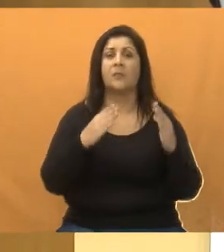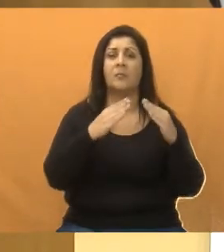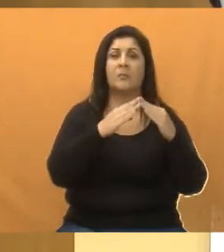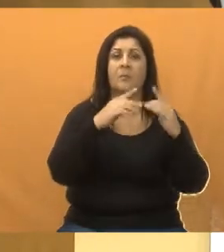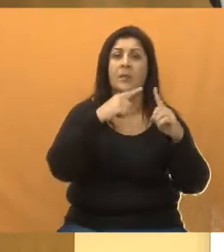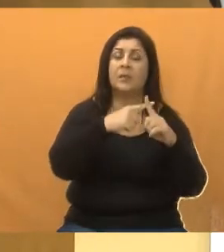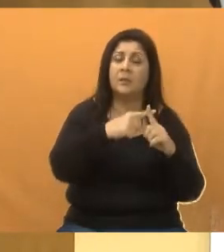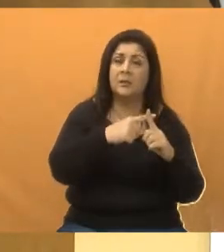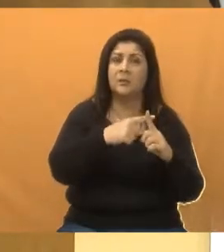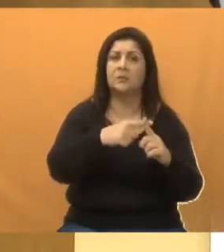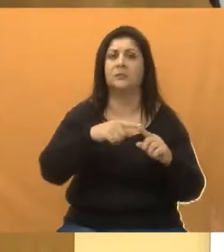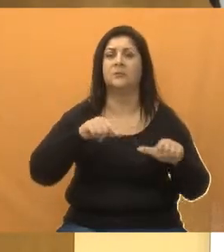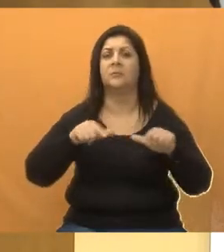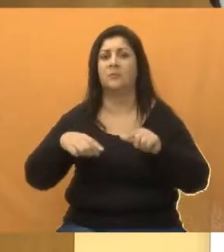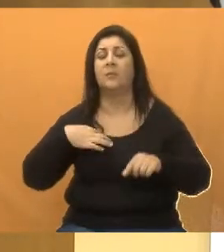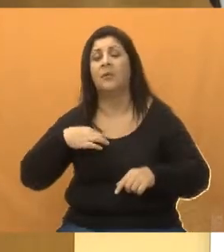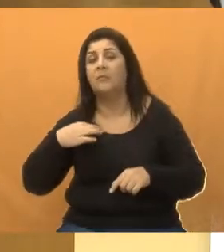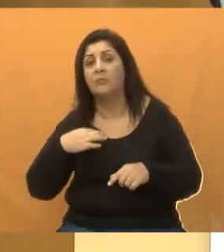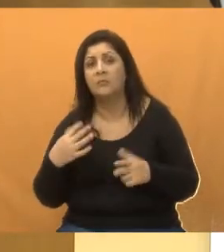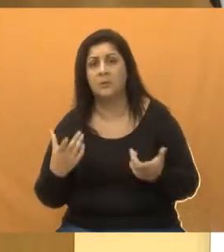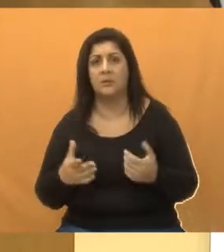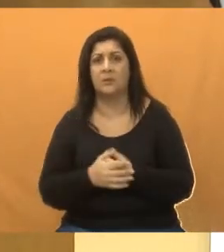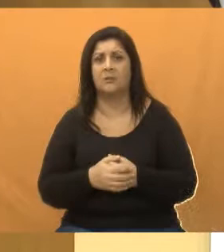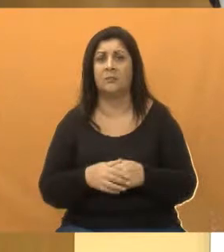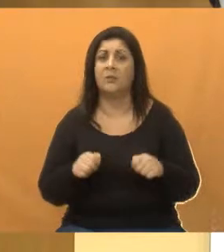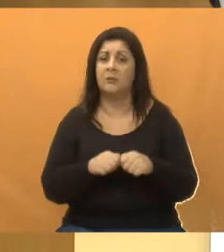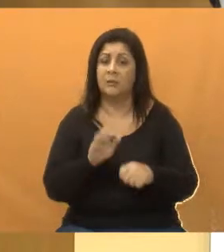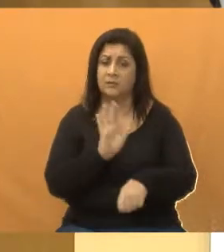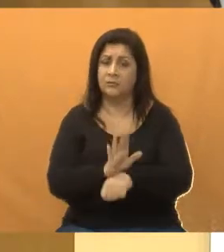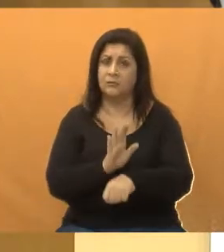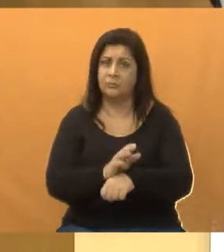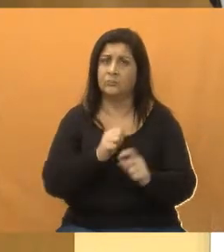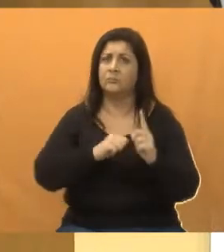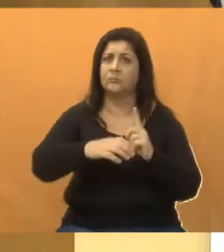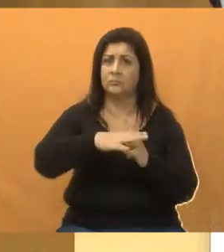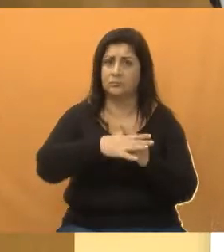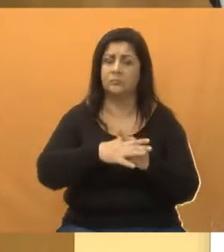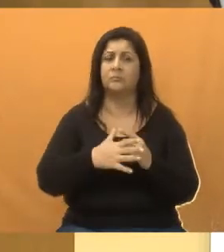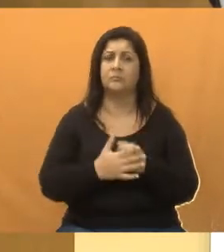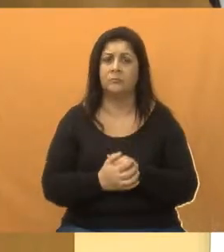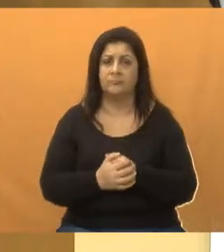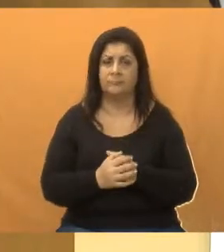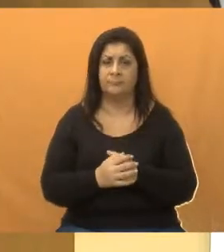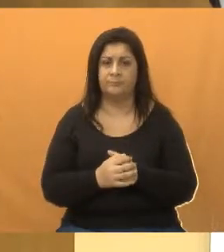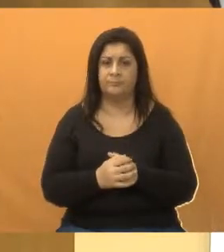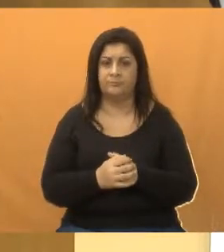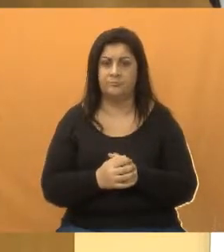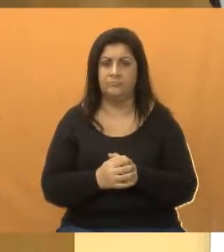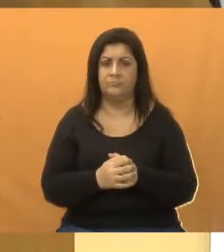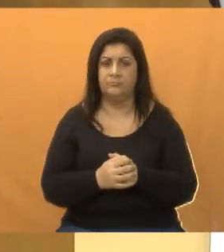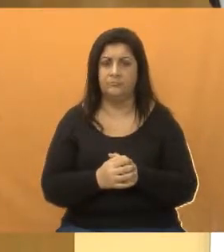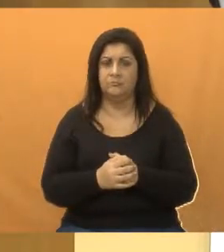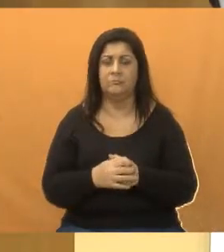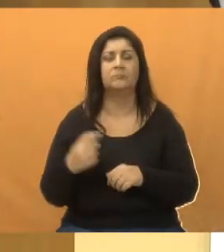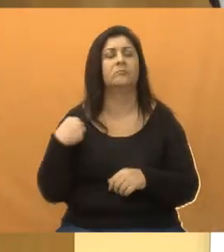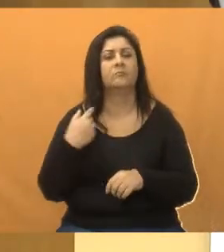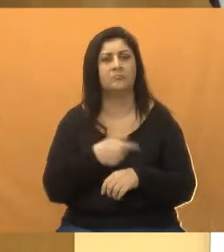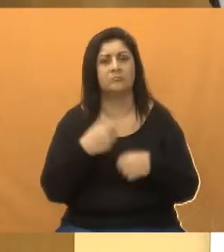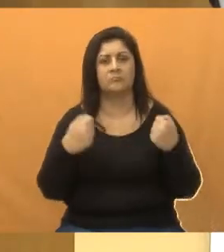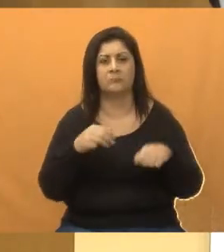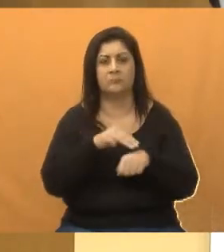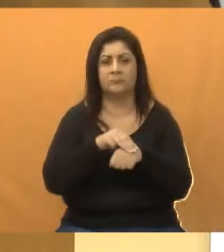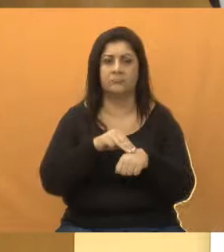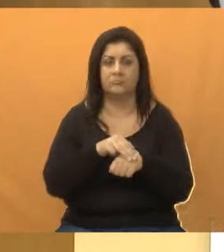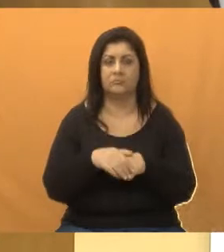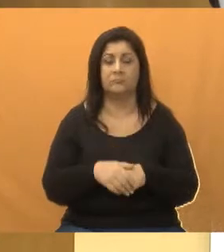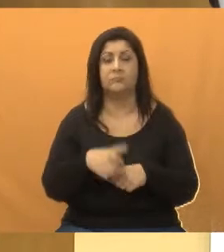entidades filantrópicas que prestam um trabalho social aqui na nossa cidade. Eu acho que é nesse sentido que nós temos que discutir